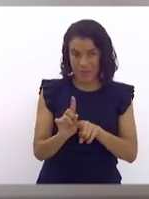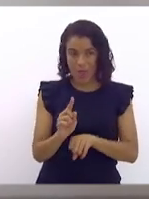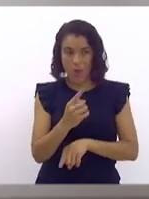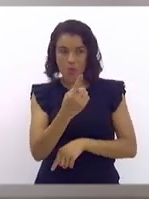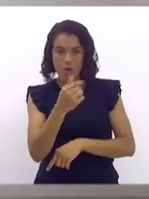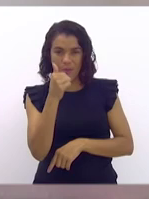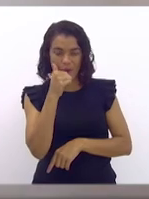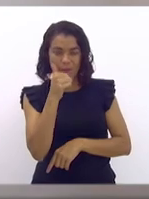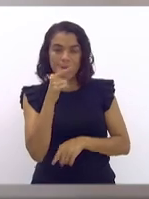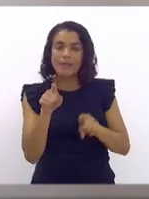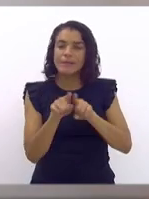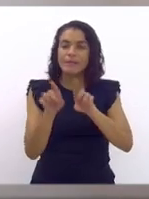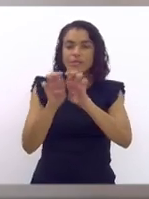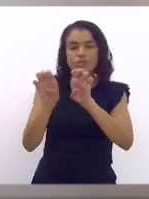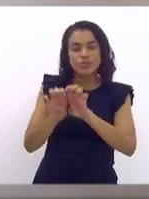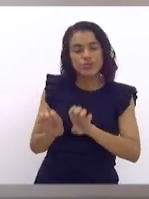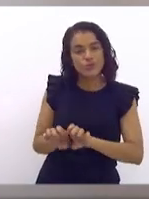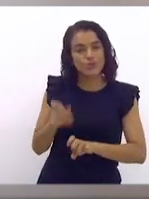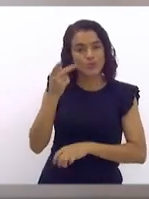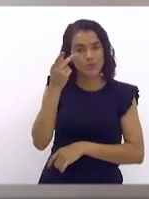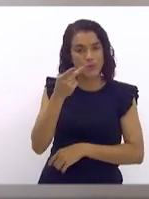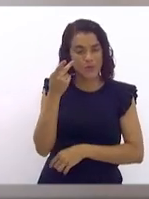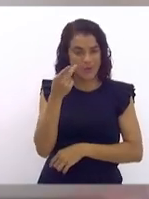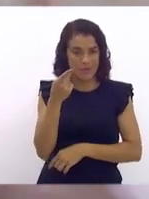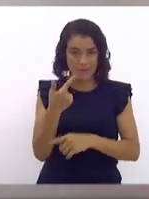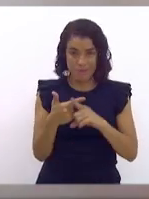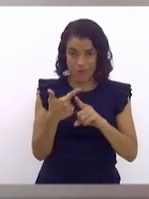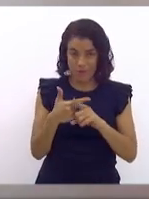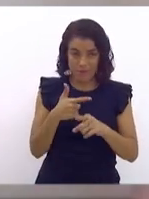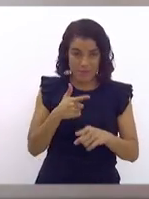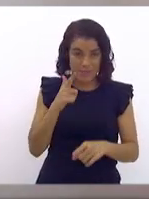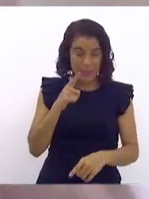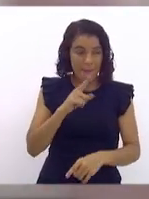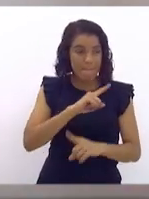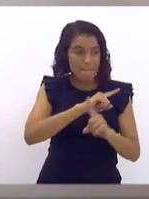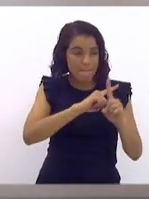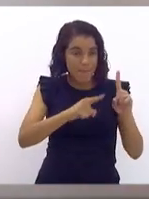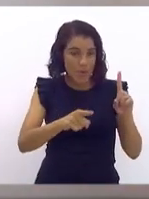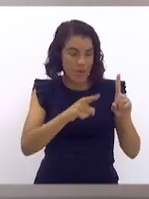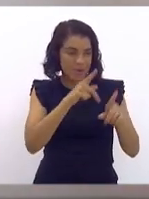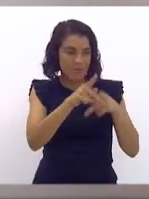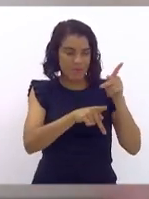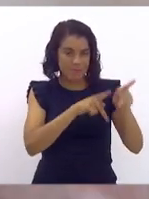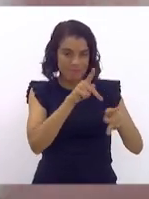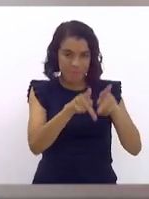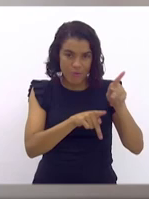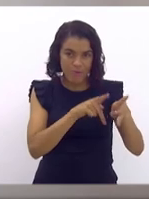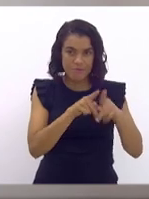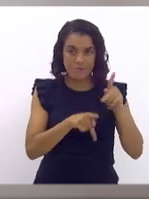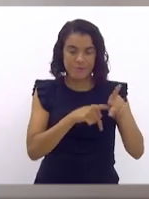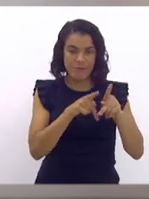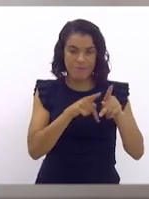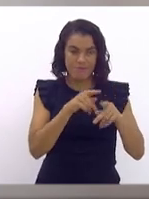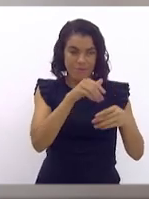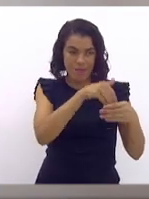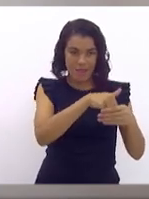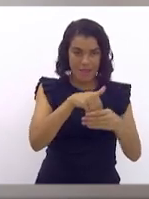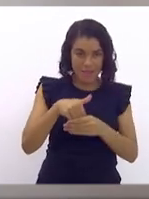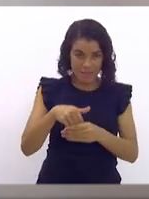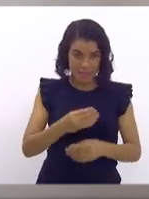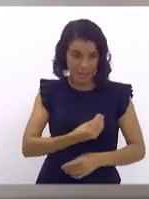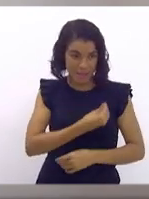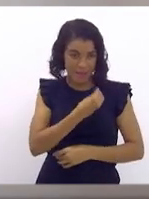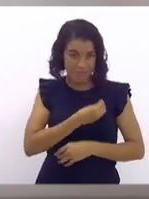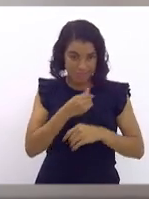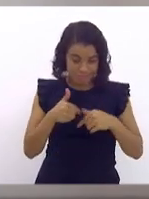que afeta a nossa estrutura política como um todo, porque à medida que você impede metade da população, né, metade do eleitorado de estar